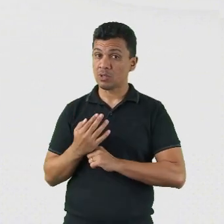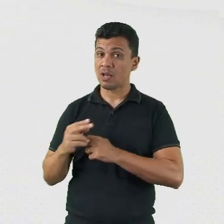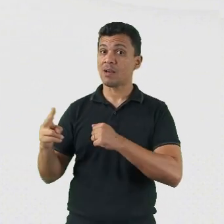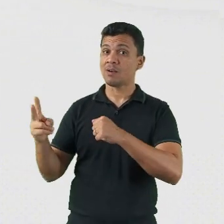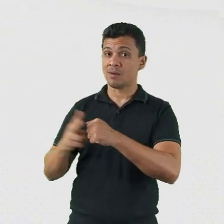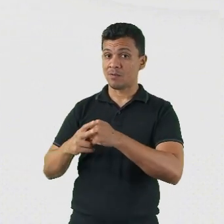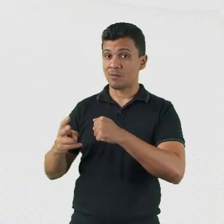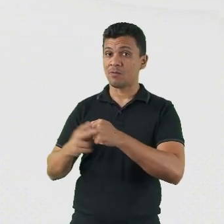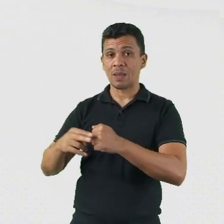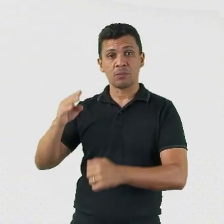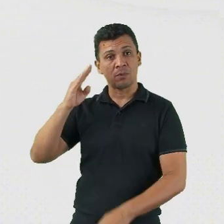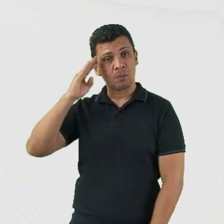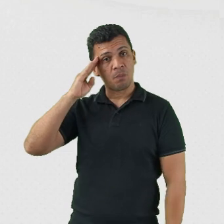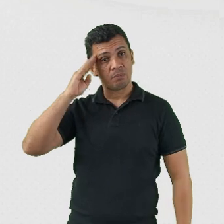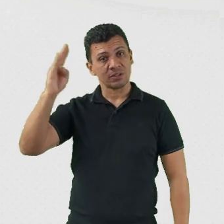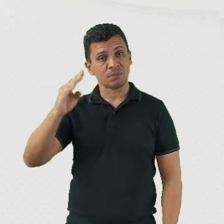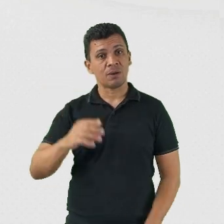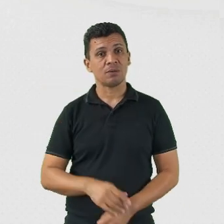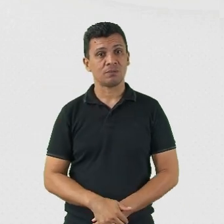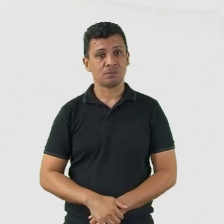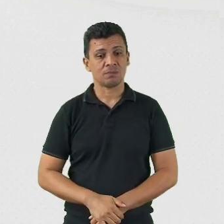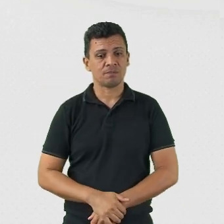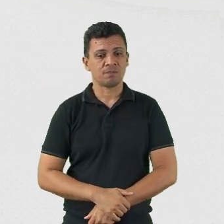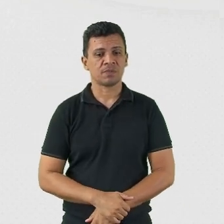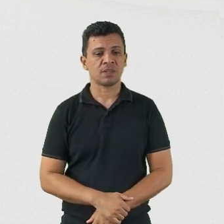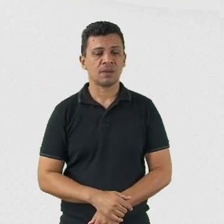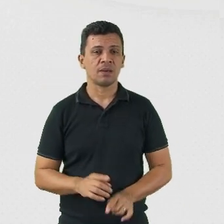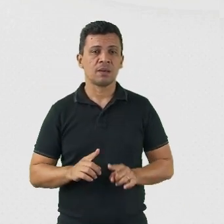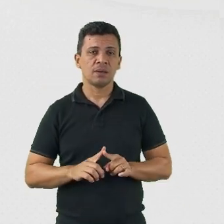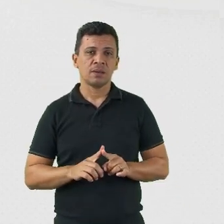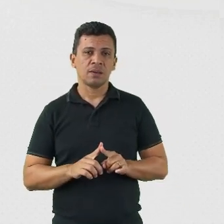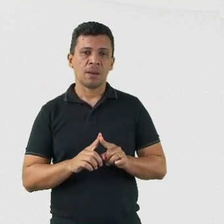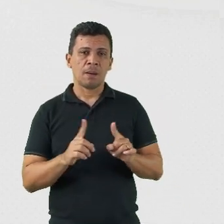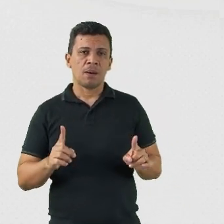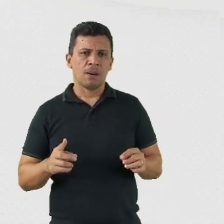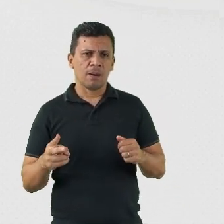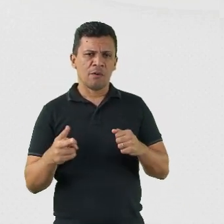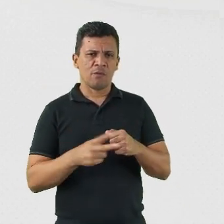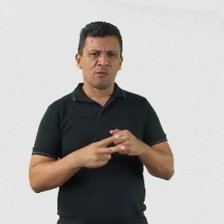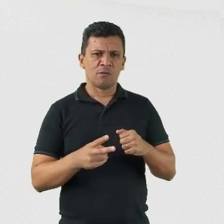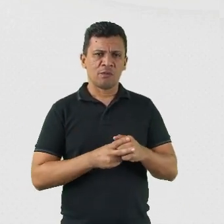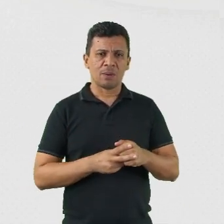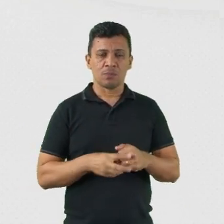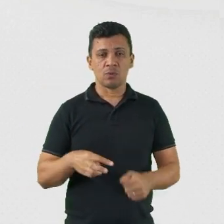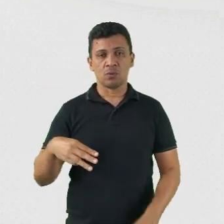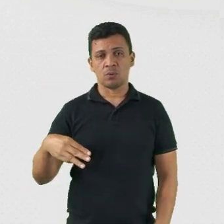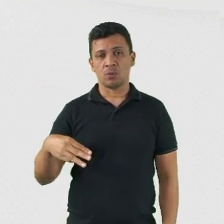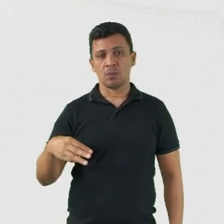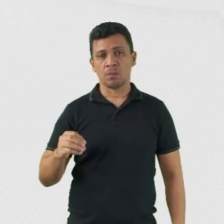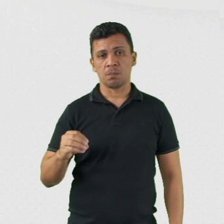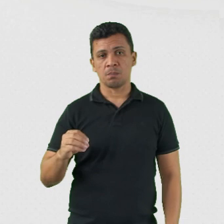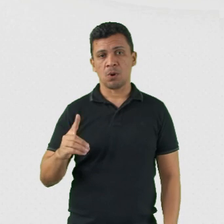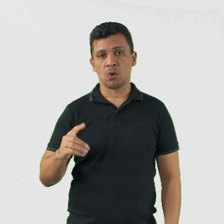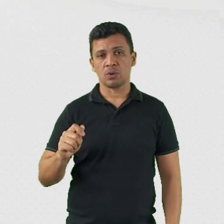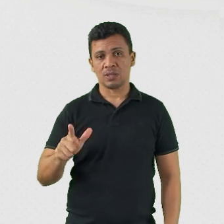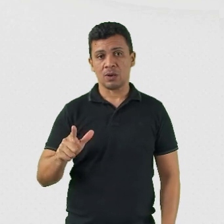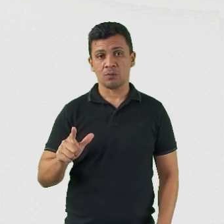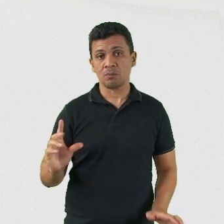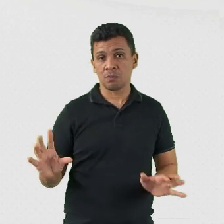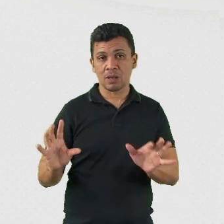mim, né? A primeira pessoa, que é a pessoa que está perguntando. Mas o verbo modal está ajudando a fazer essa